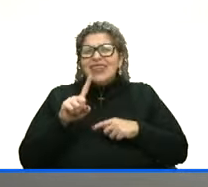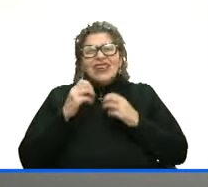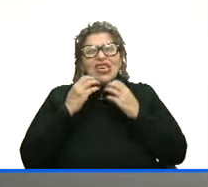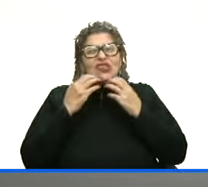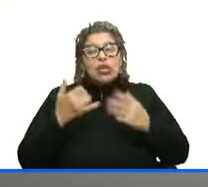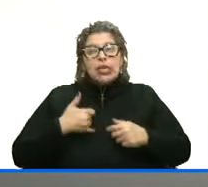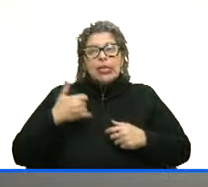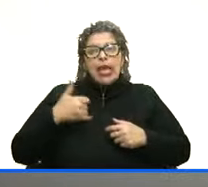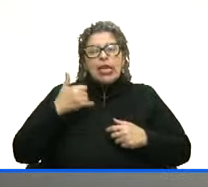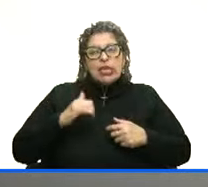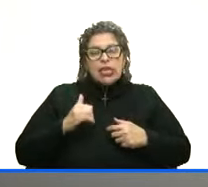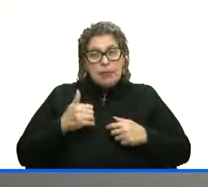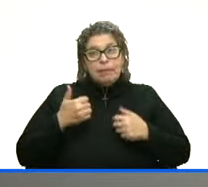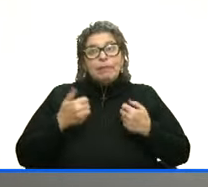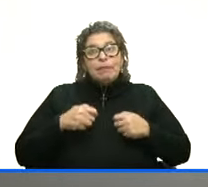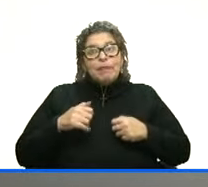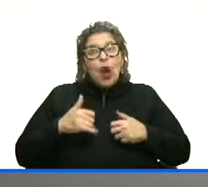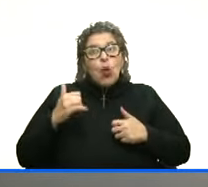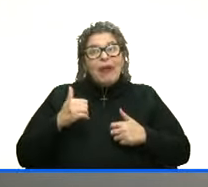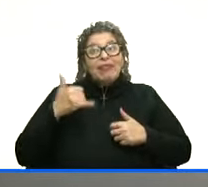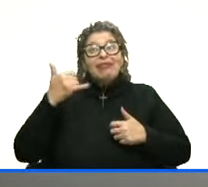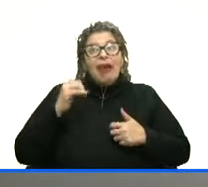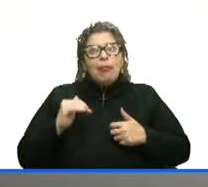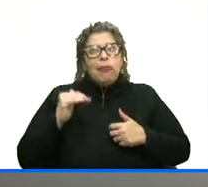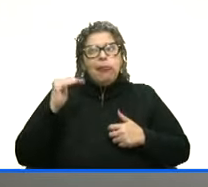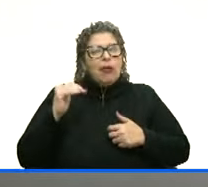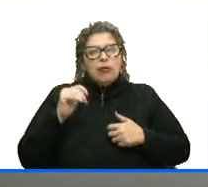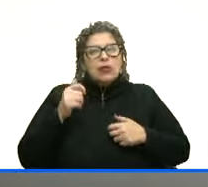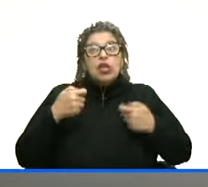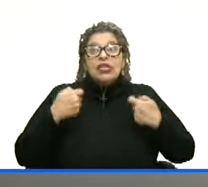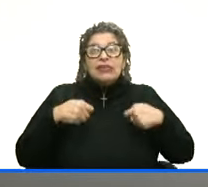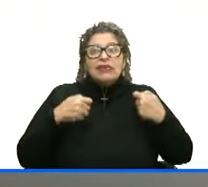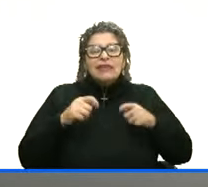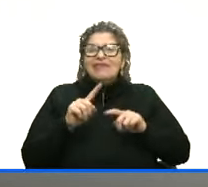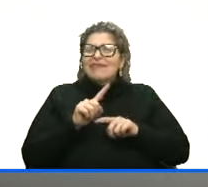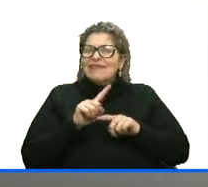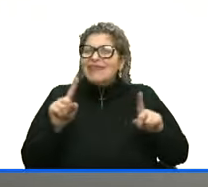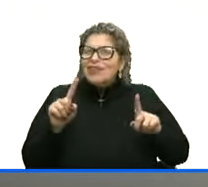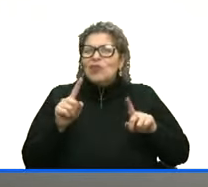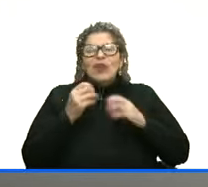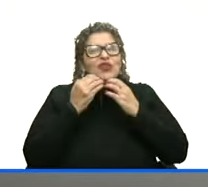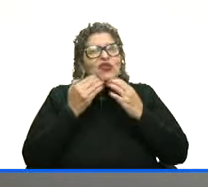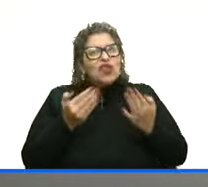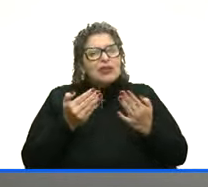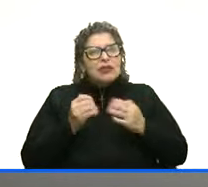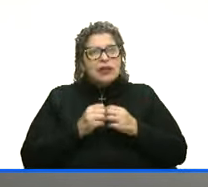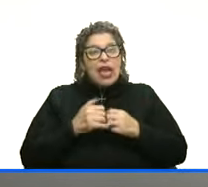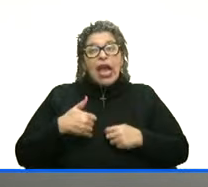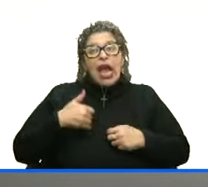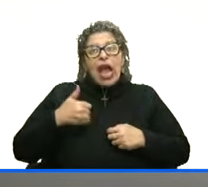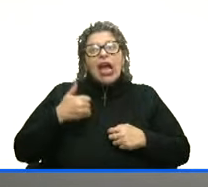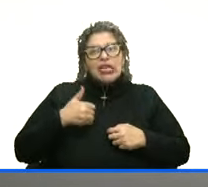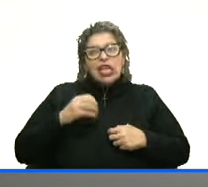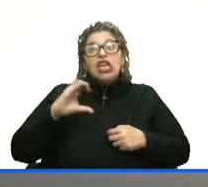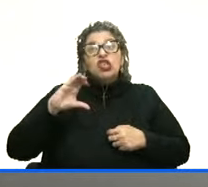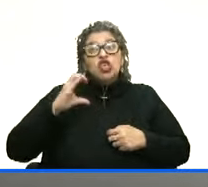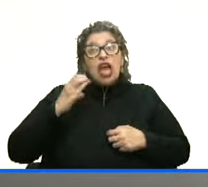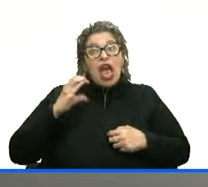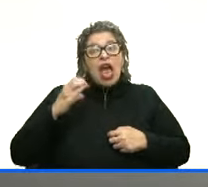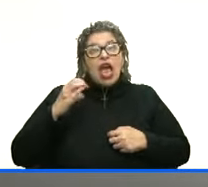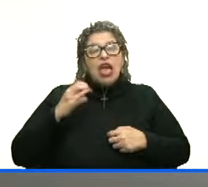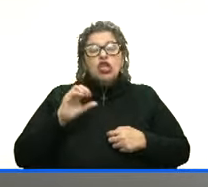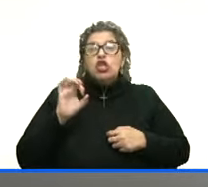essa faixa etária tão necessitada. A gente não deixa de ter a faixa etária de creche